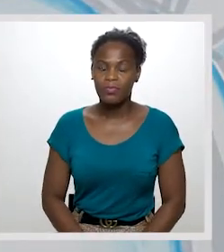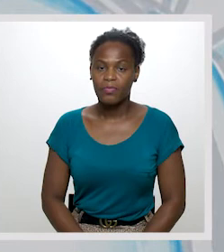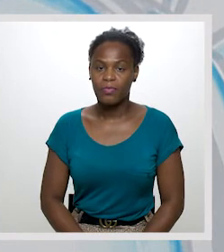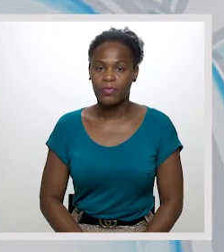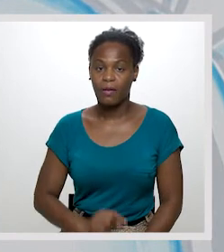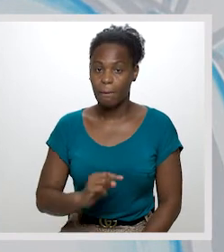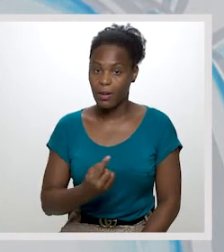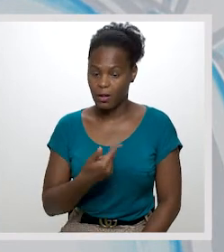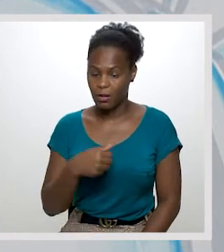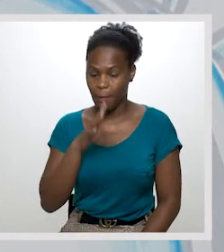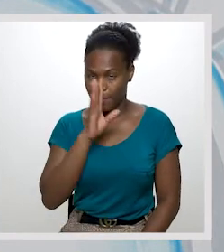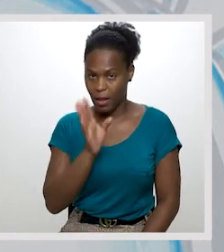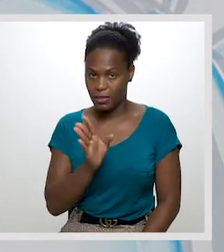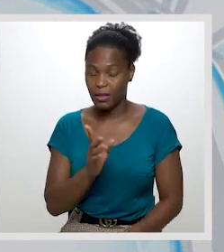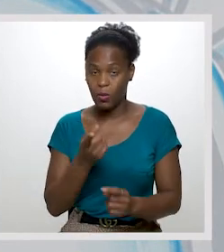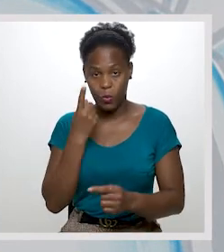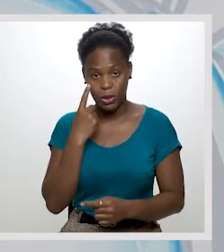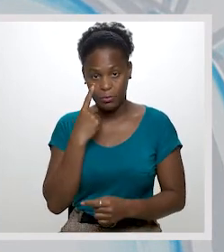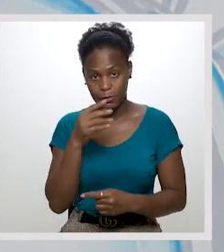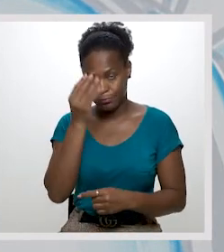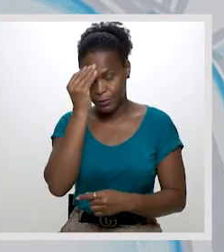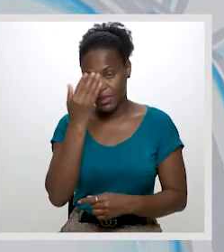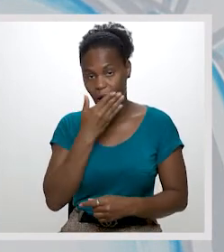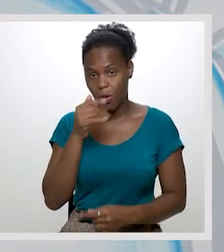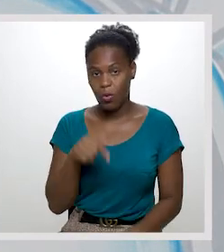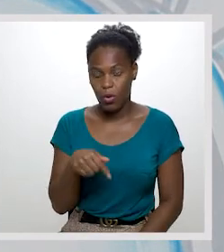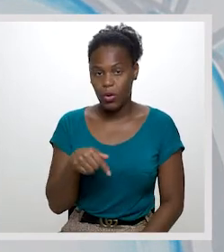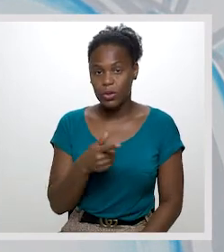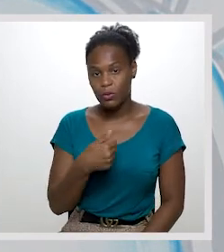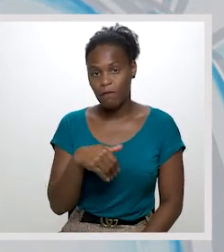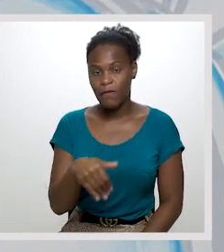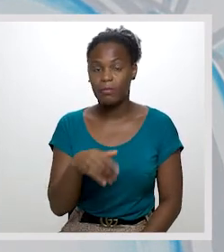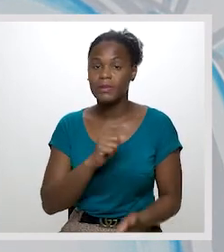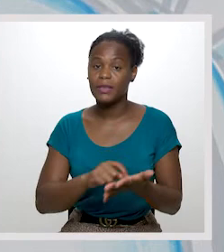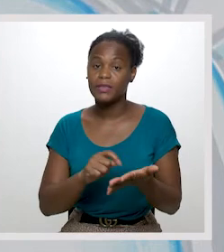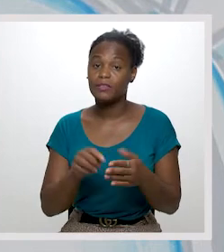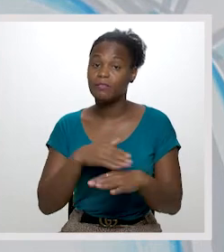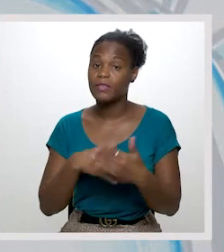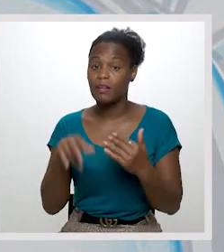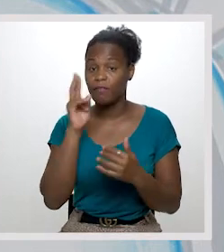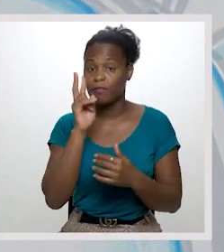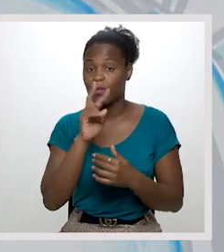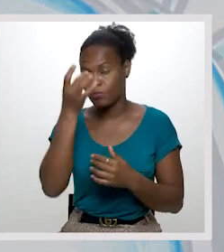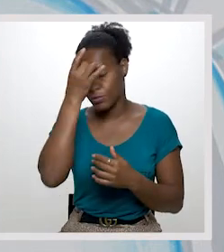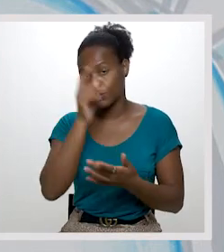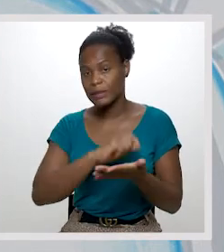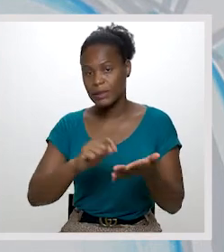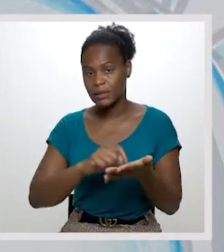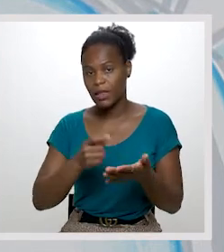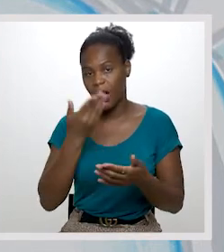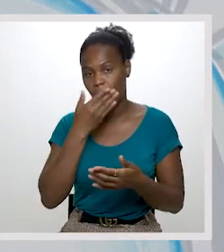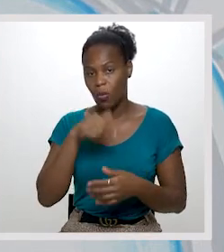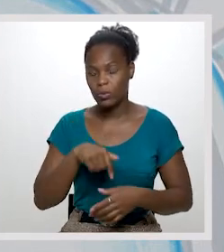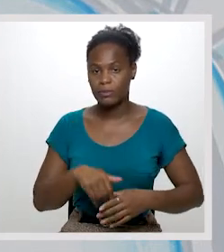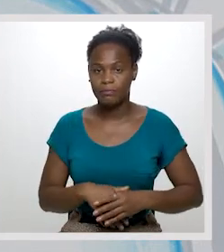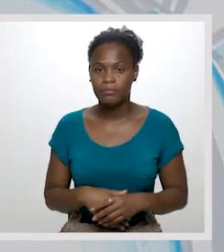E para pormos em prática os conhecimentos adquiridos na aula de hoje, vamos ao exercício, ver a sugestão de exercício